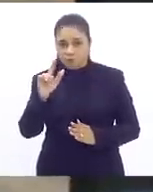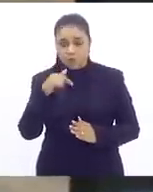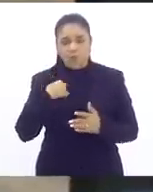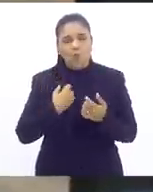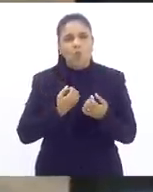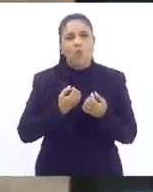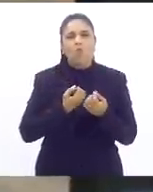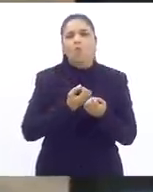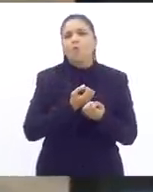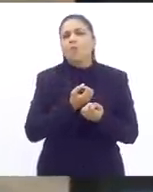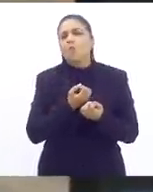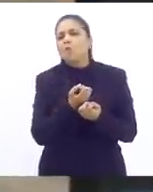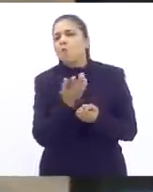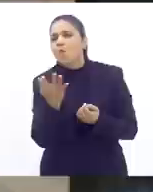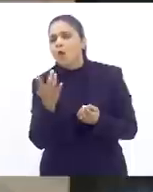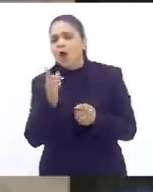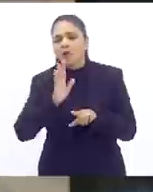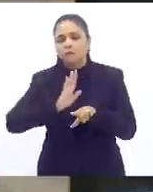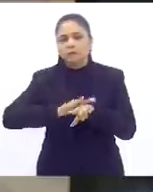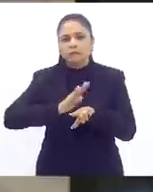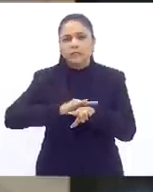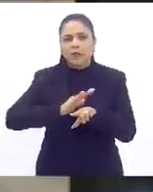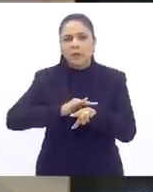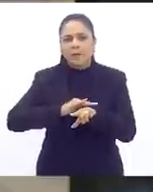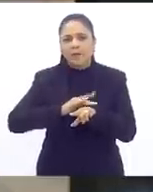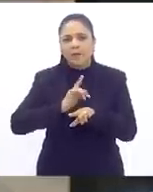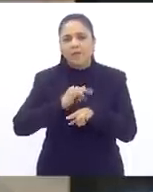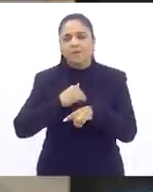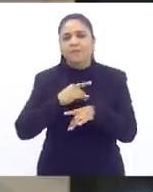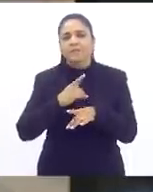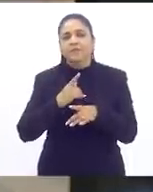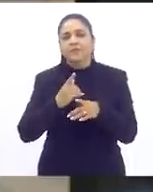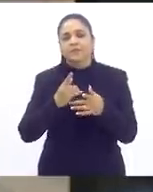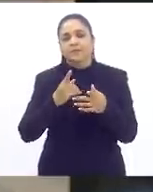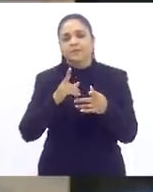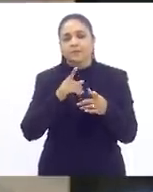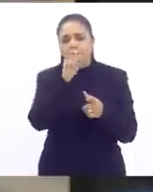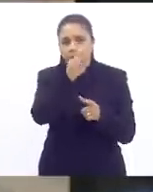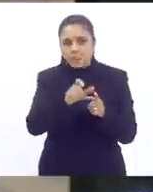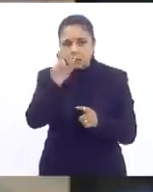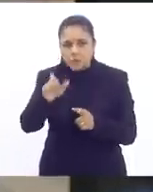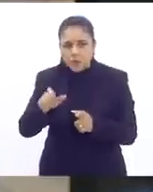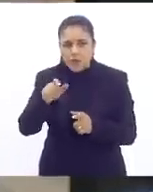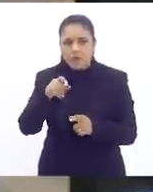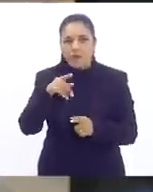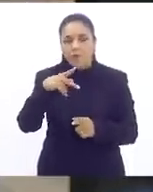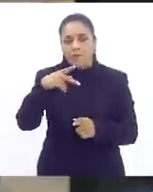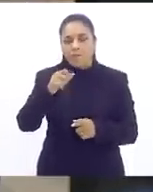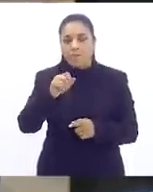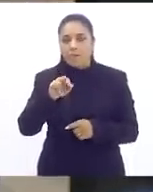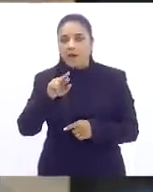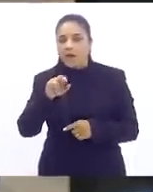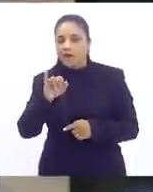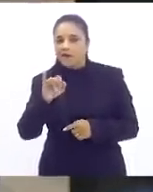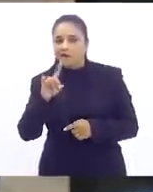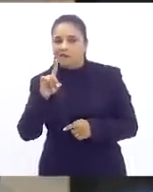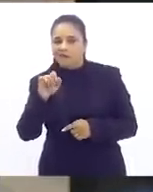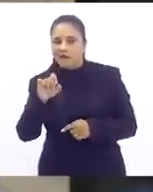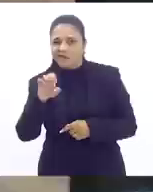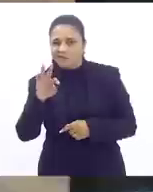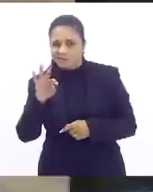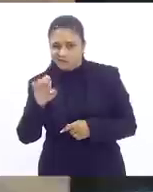para fazer essa revisão das pensões com paridade cerca de 6 ou 7 meses me corrija Se eu estiver